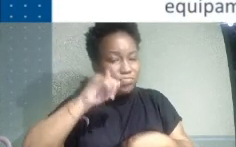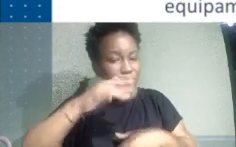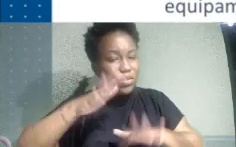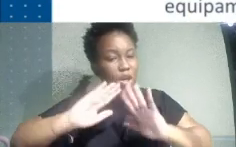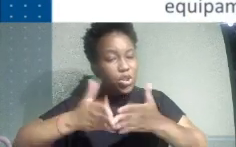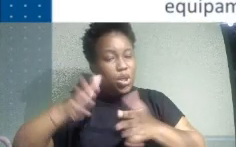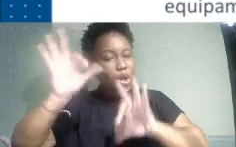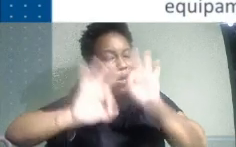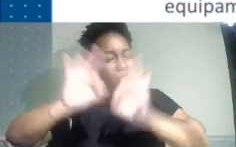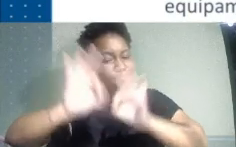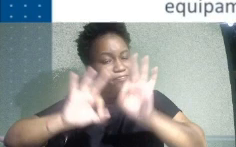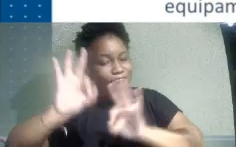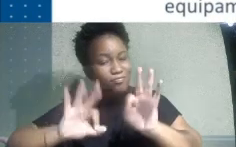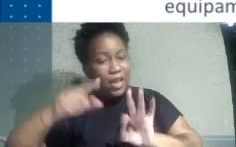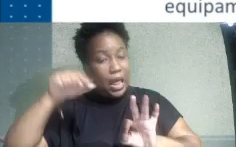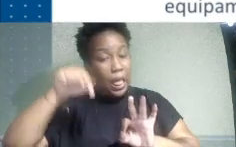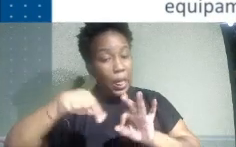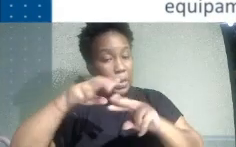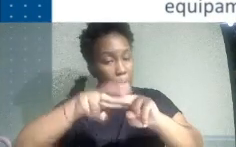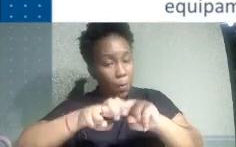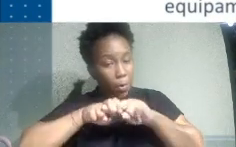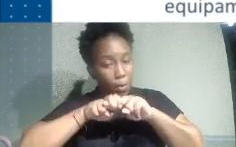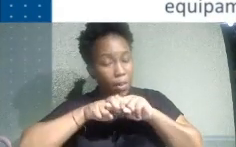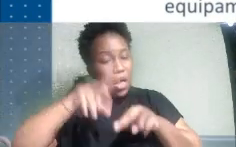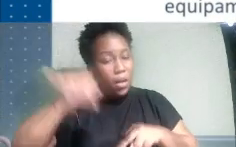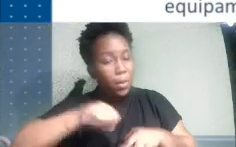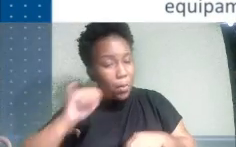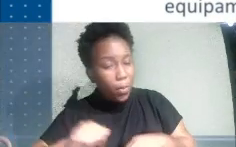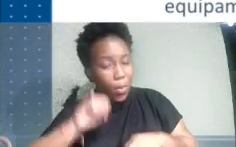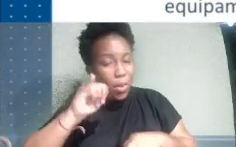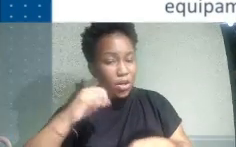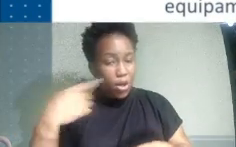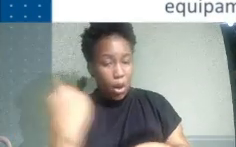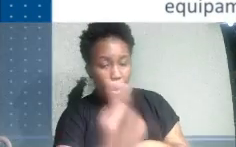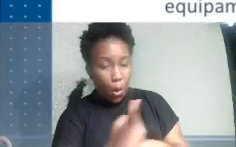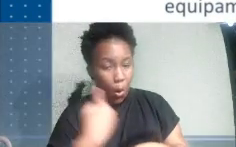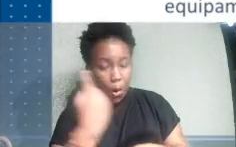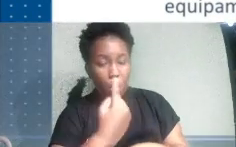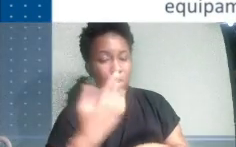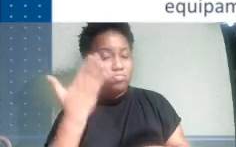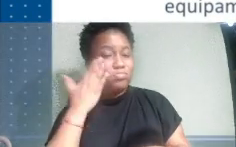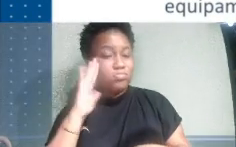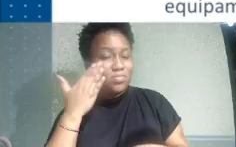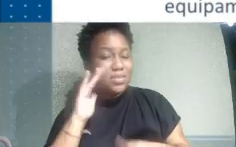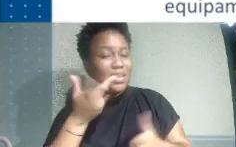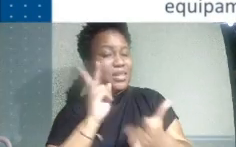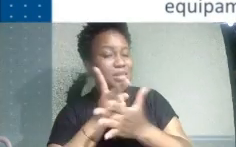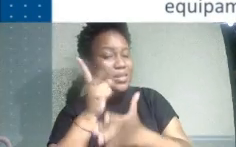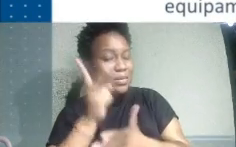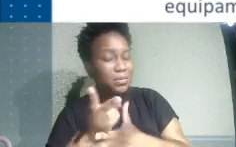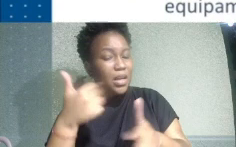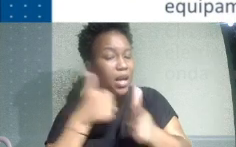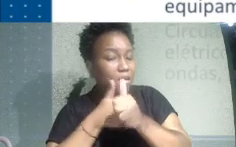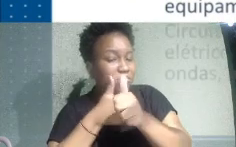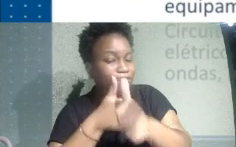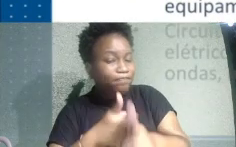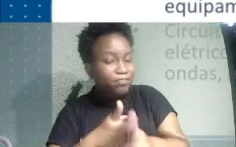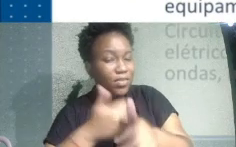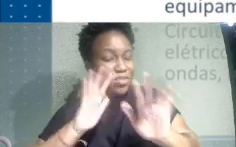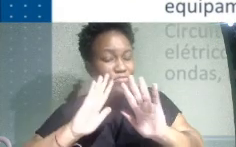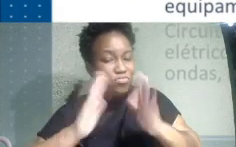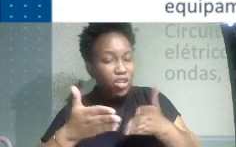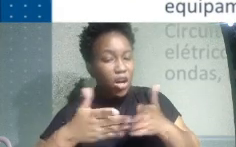elaboradas por um motivo. E é interessante a gente entender isso e sempre seguir aquilo que é normatizado. Vamos lá